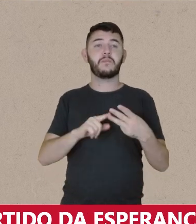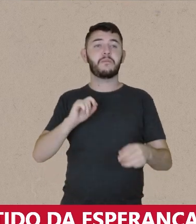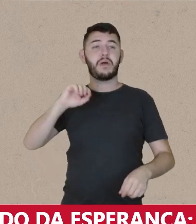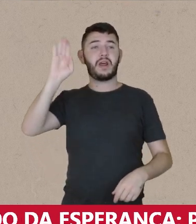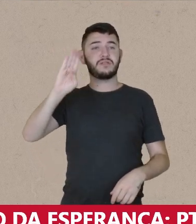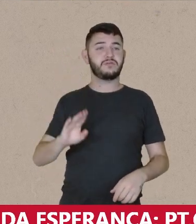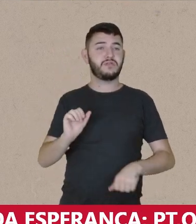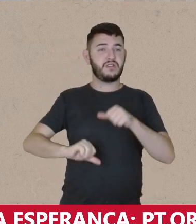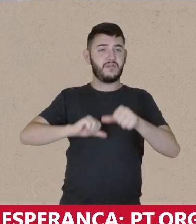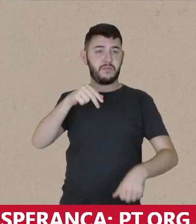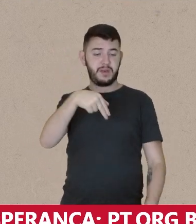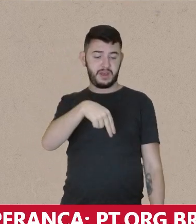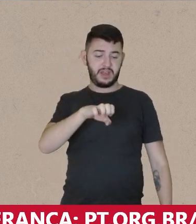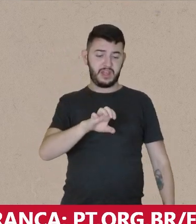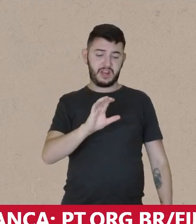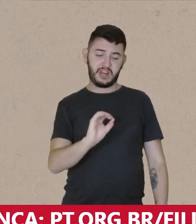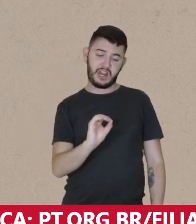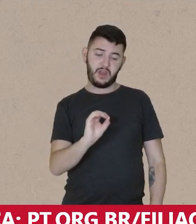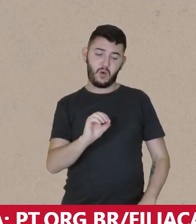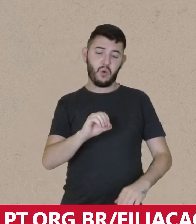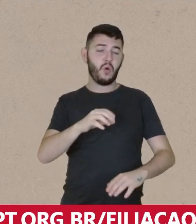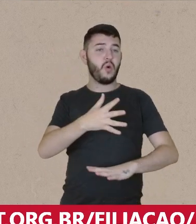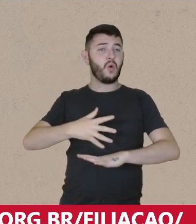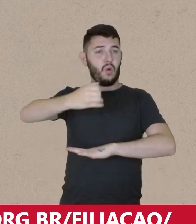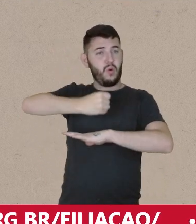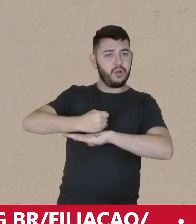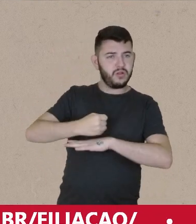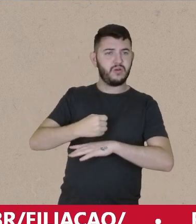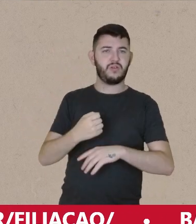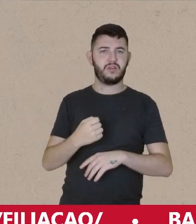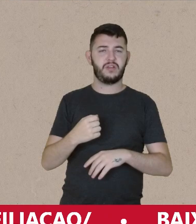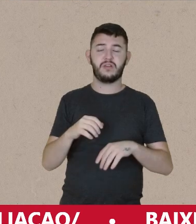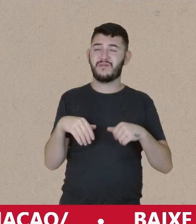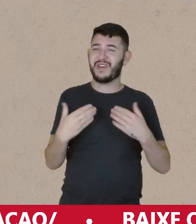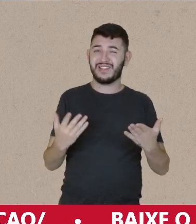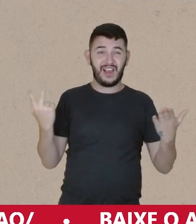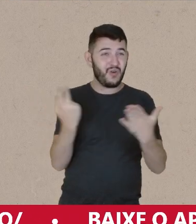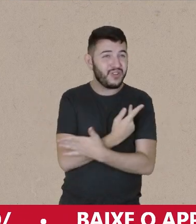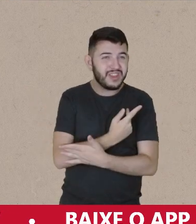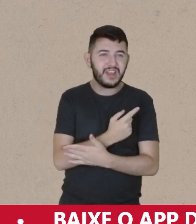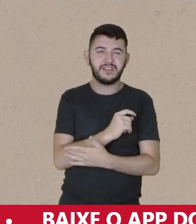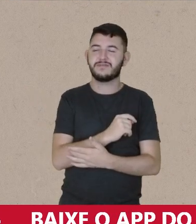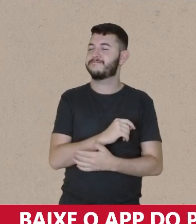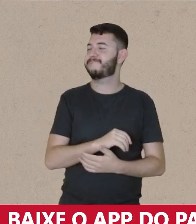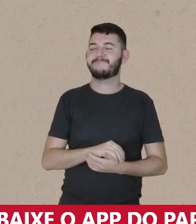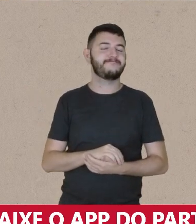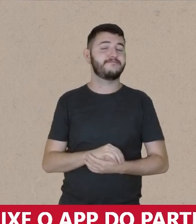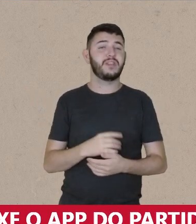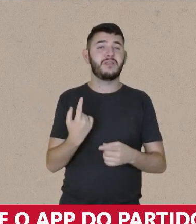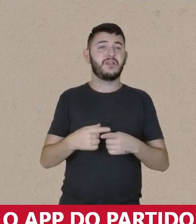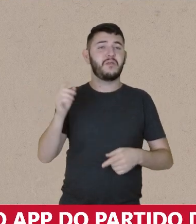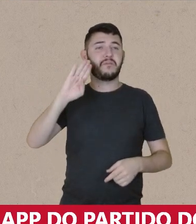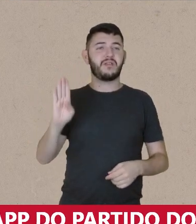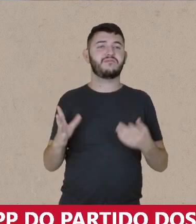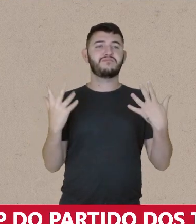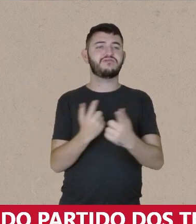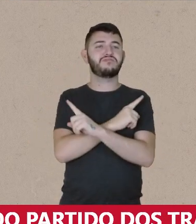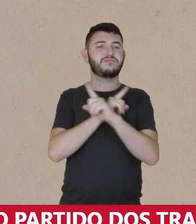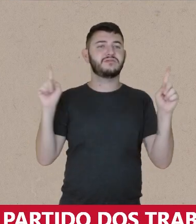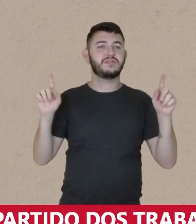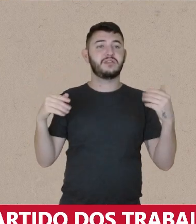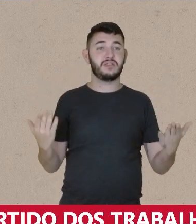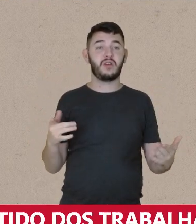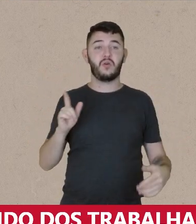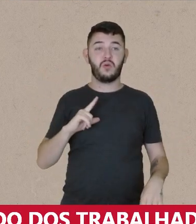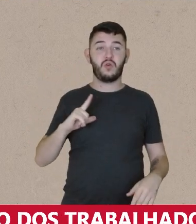alimentos, bens primários. Mas não acontecerá, porque a maioria do país já está contra isso. Então o golpe teve